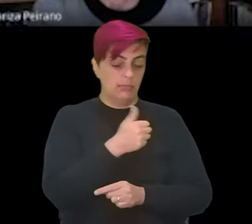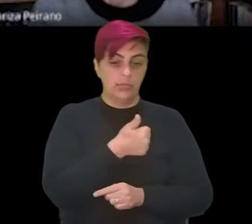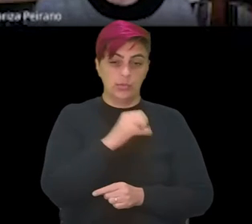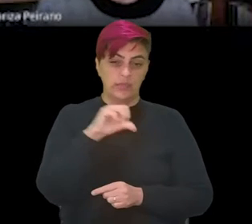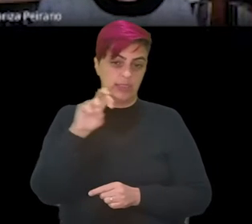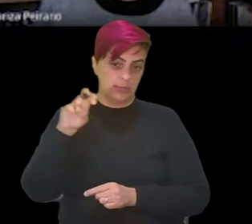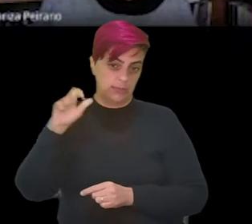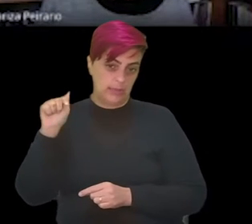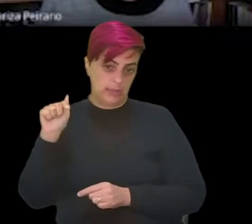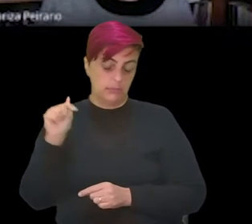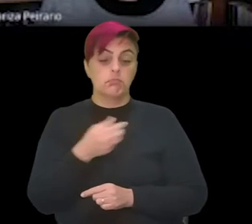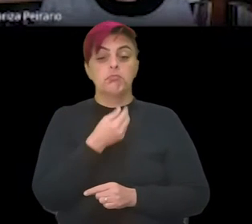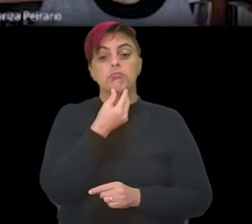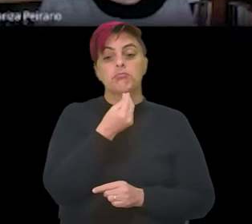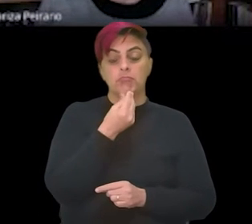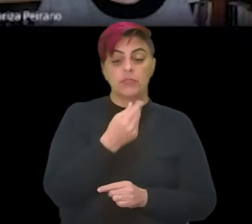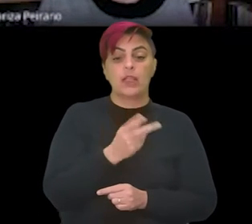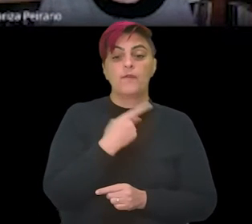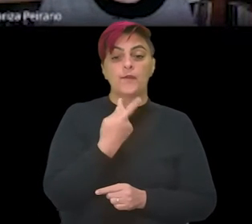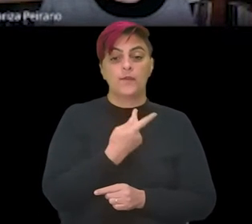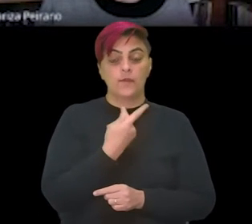1957, ele